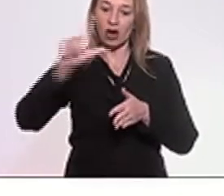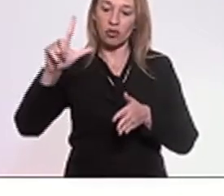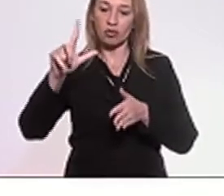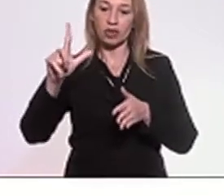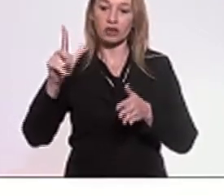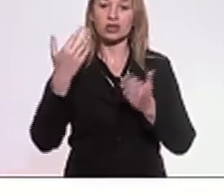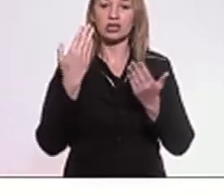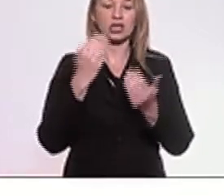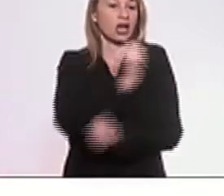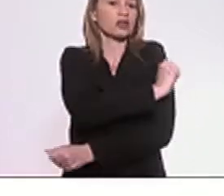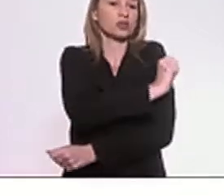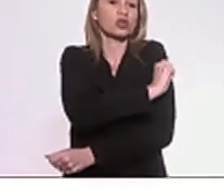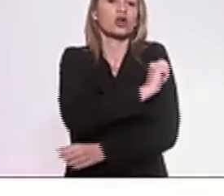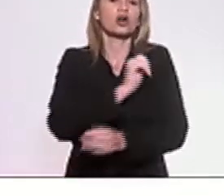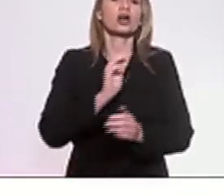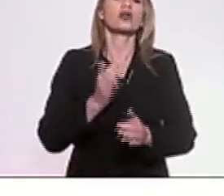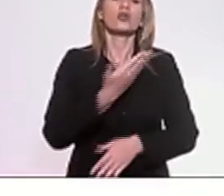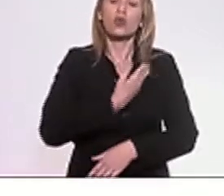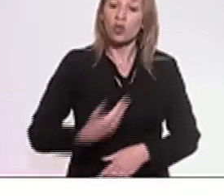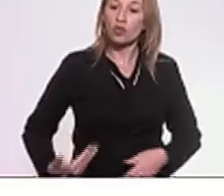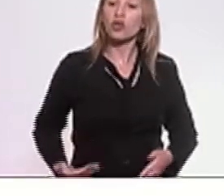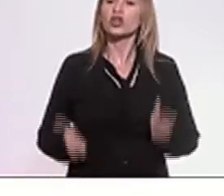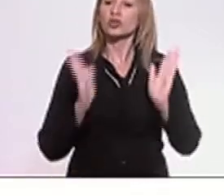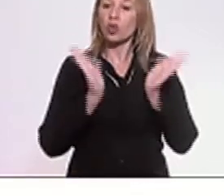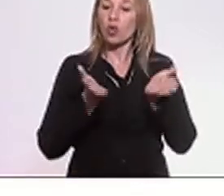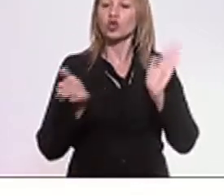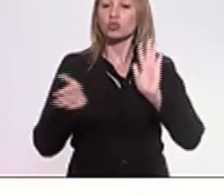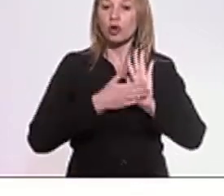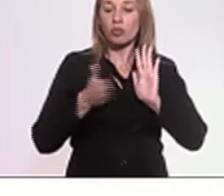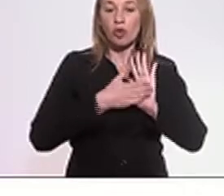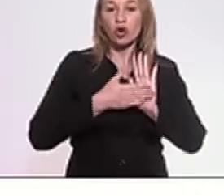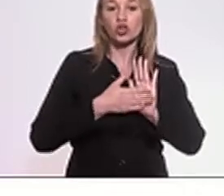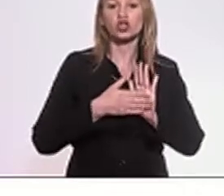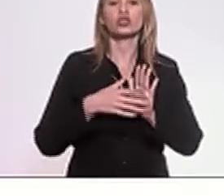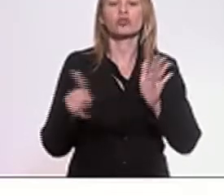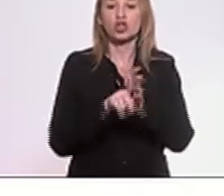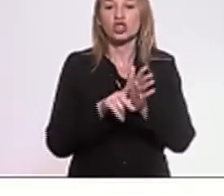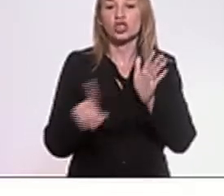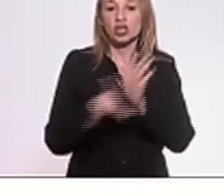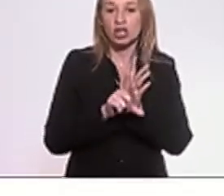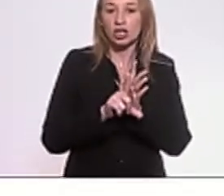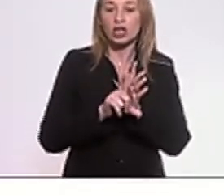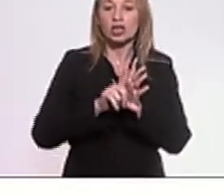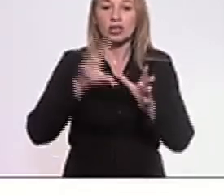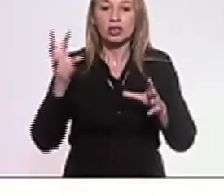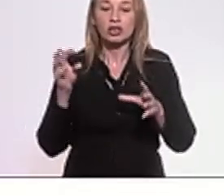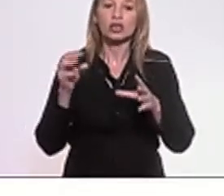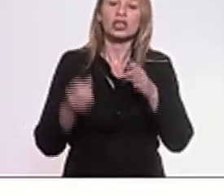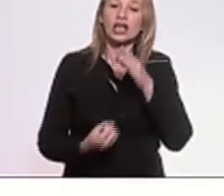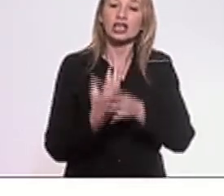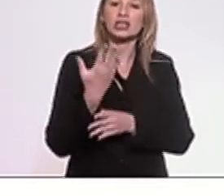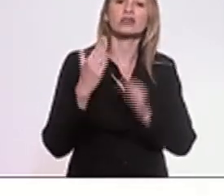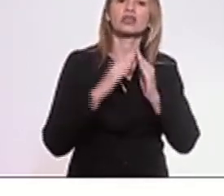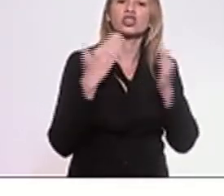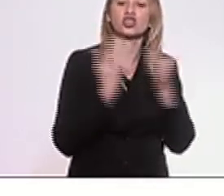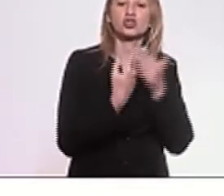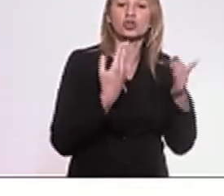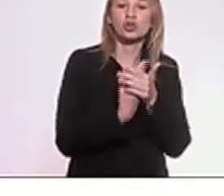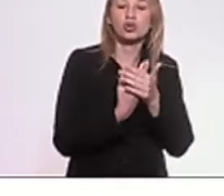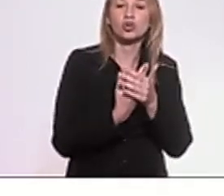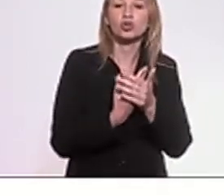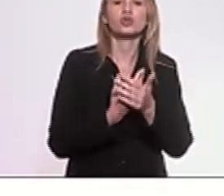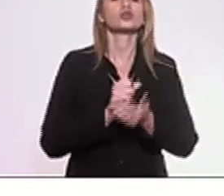hoje propõe, através desse projeto de lei, para a implementação dessas escolas, o curso